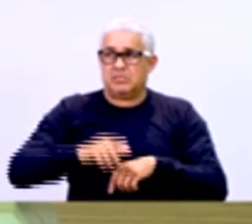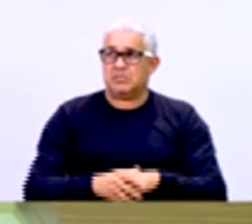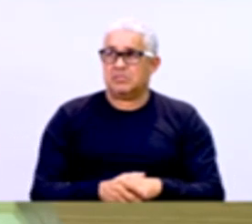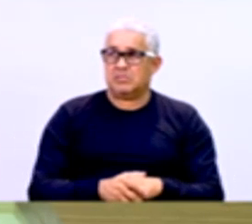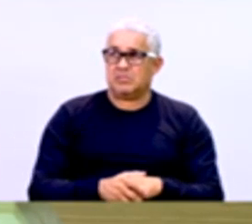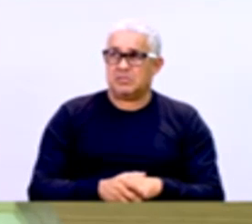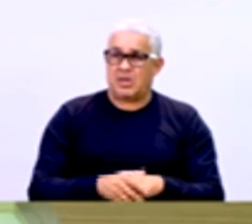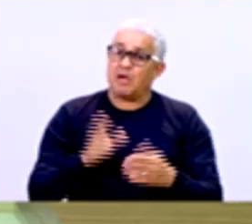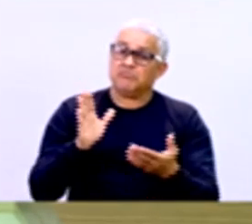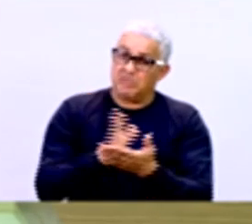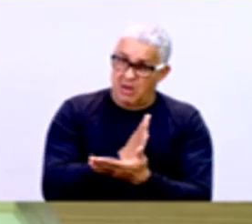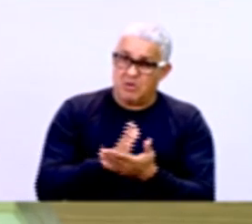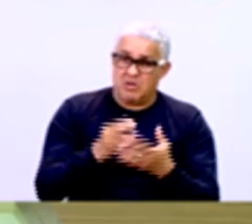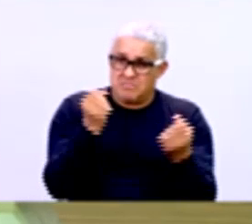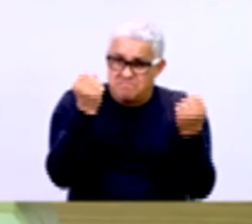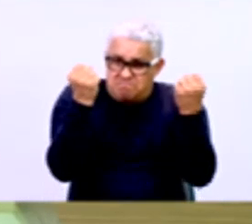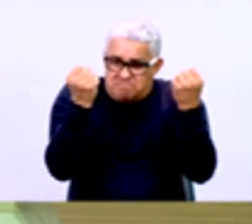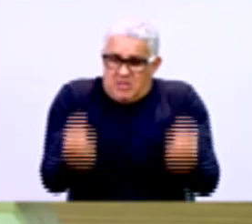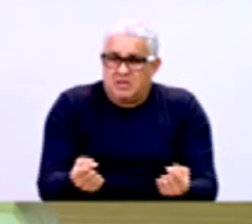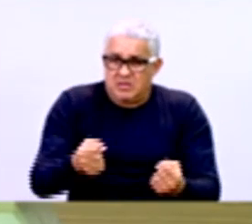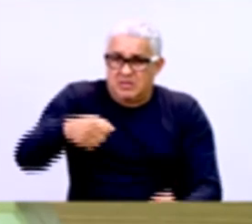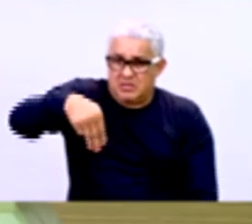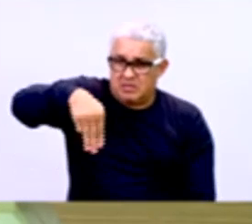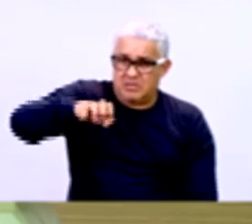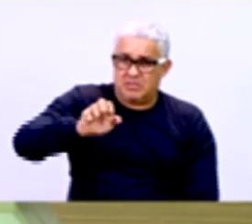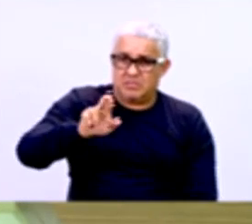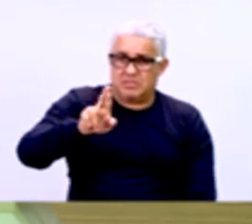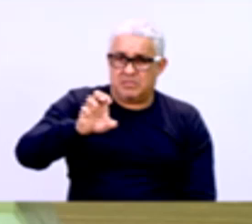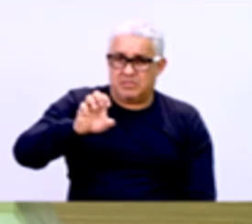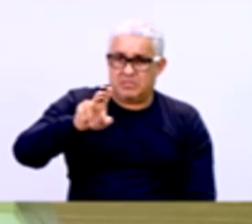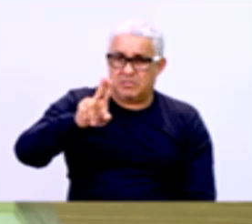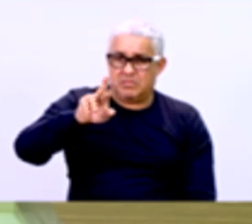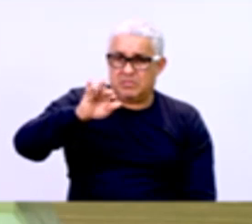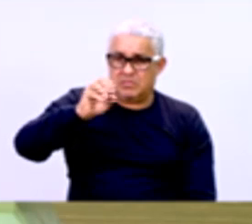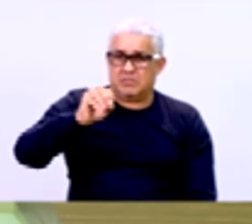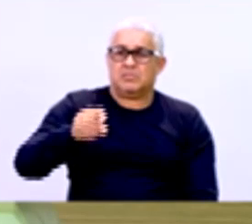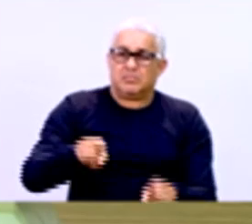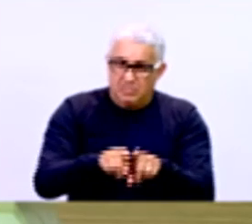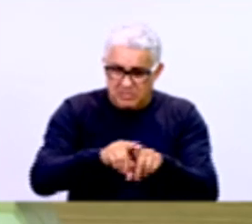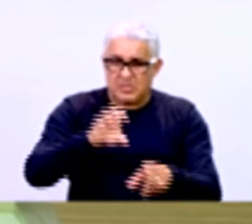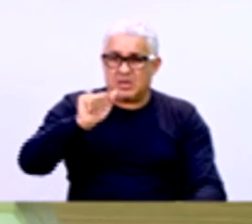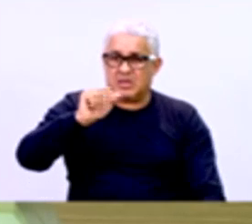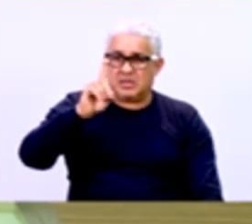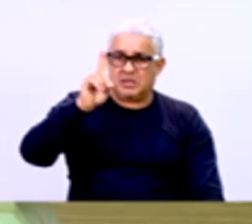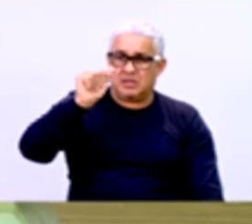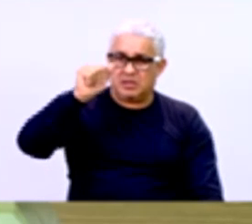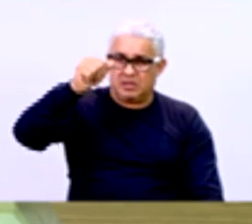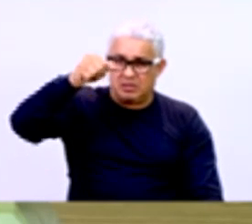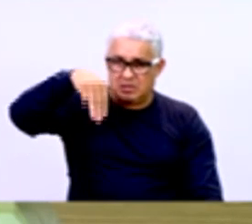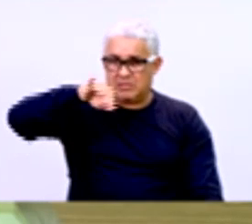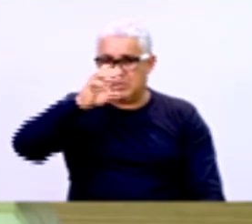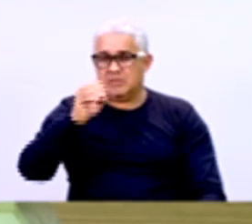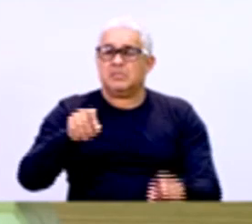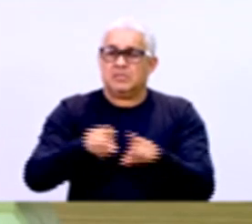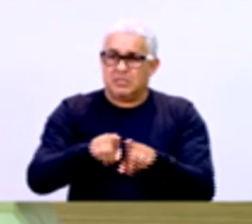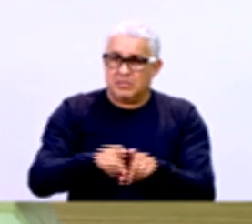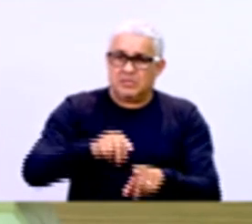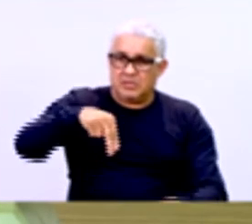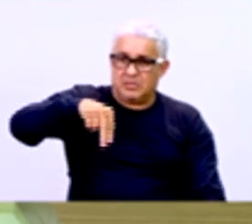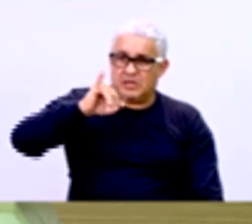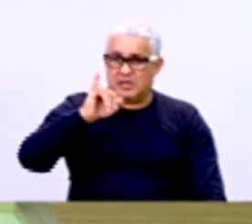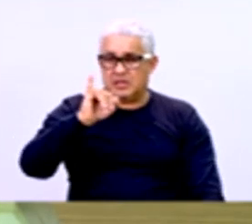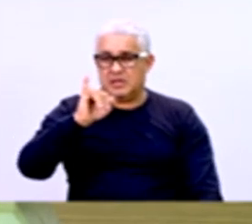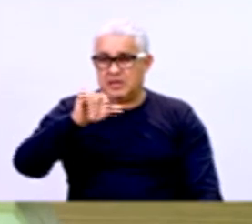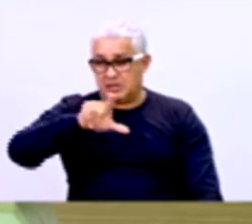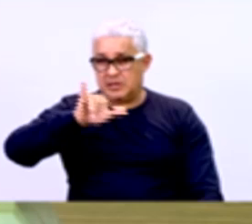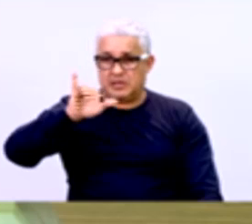metais pesados, mercúrio, cadâmio, lítio, que poluem o ambiente por muito tempo. Além disso,